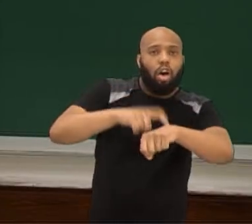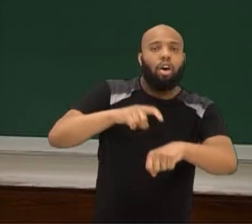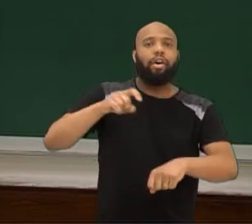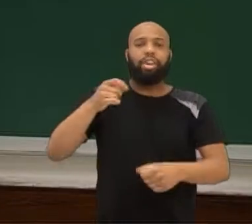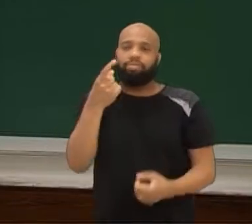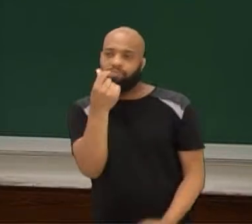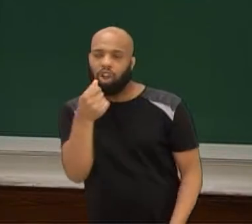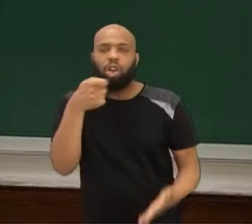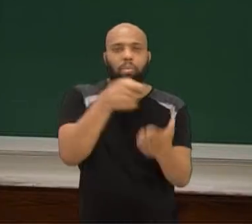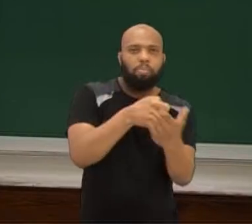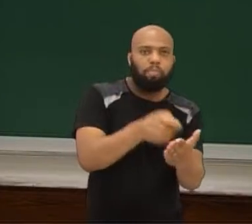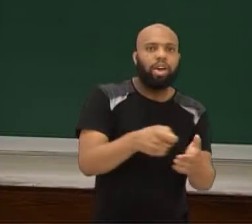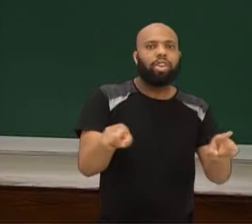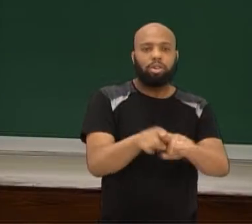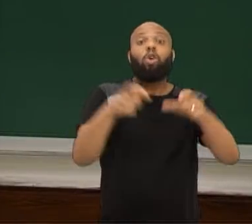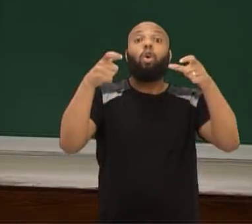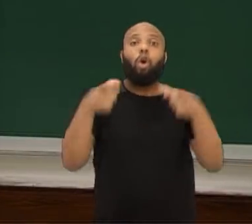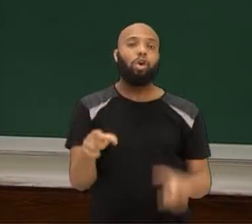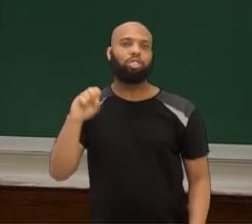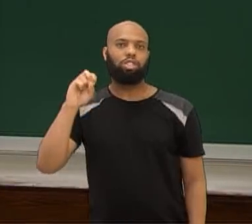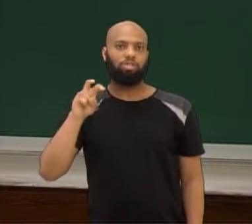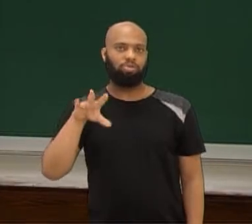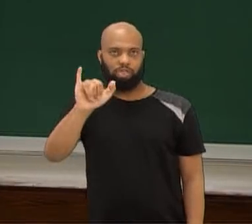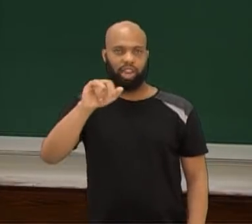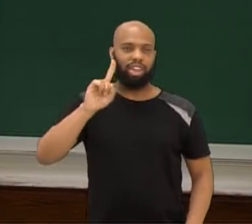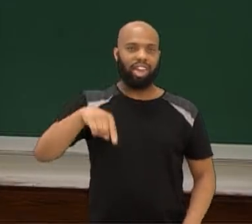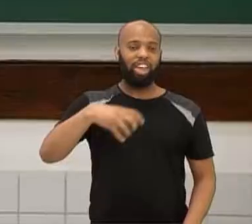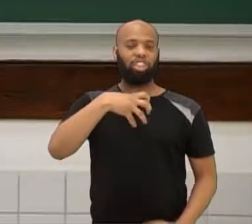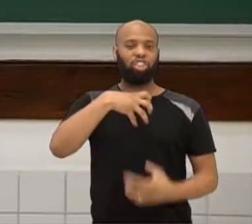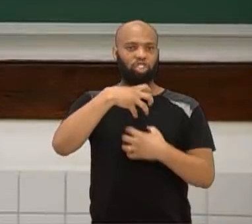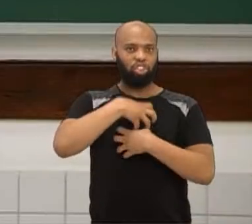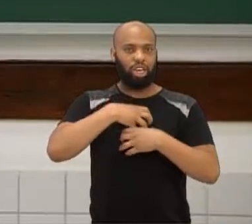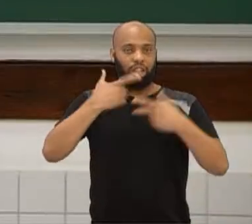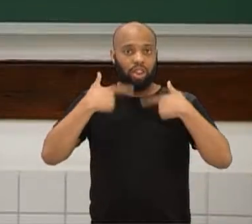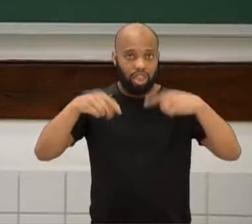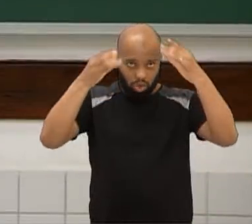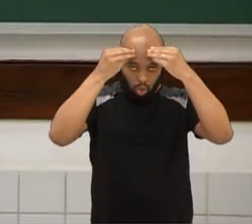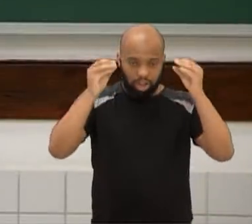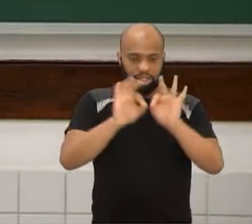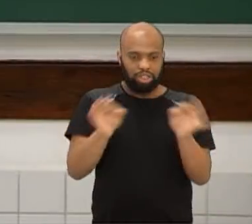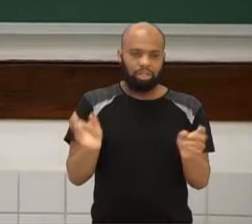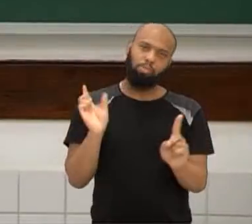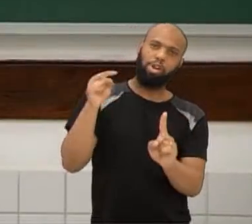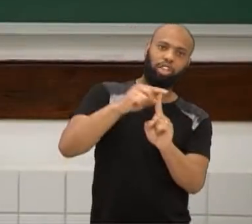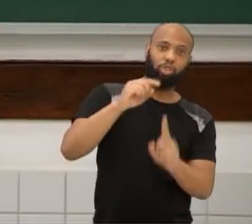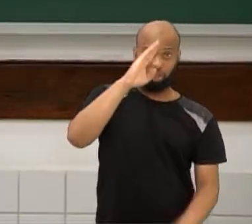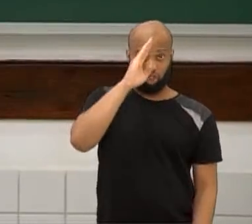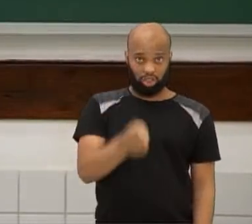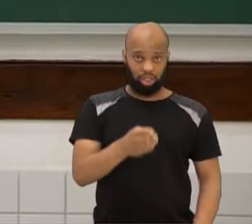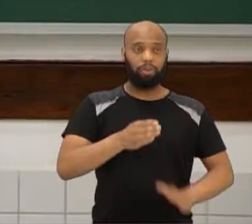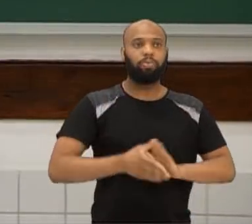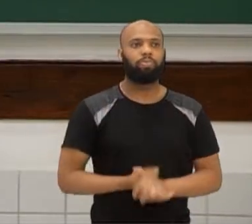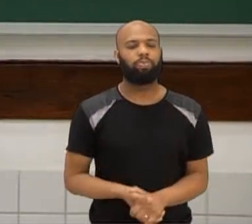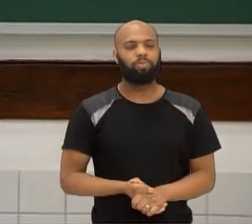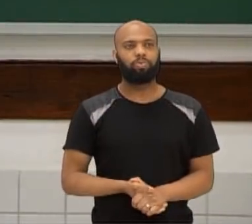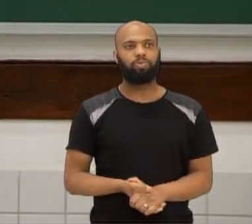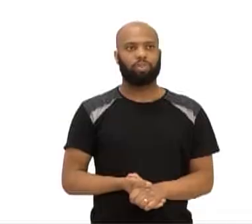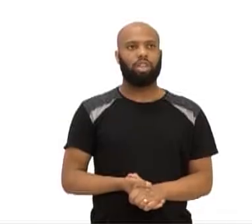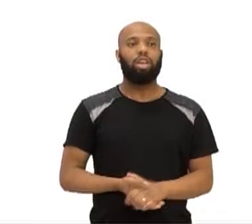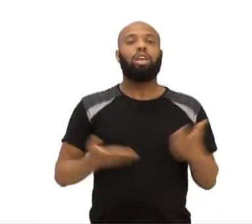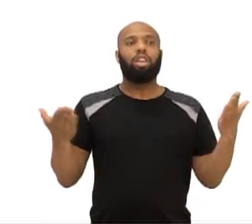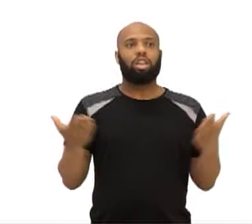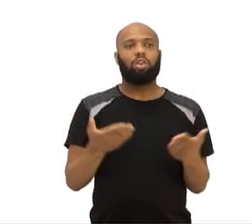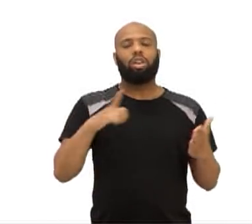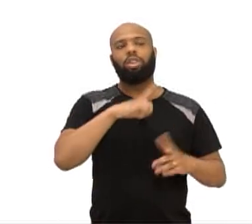vai custar e onde vai ser. Então, essa linguagem simples, objetiva e direta. Trouxe